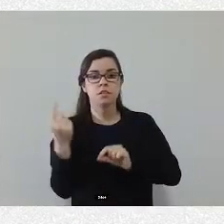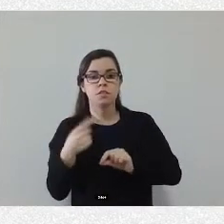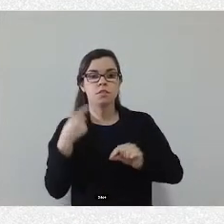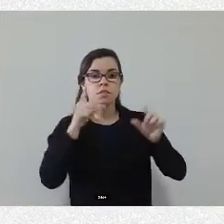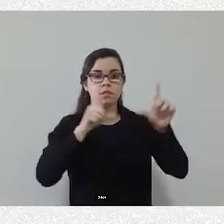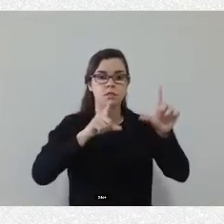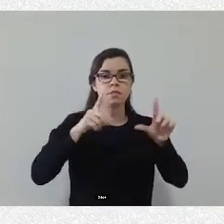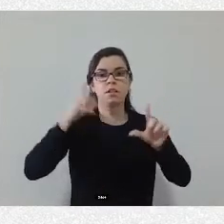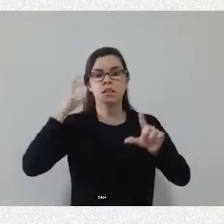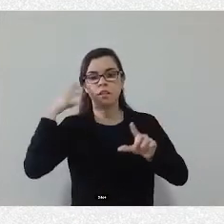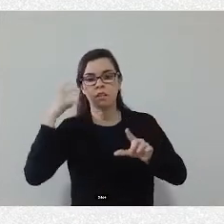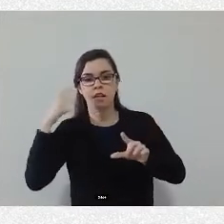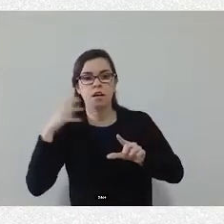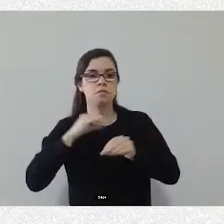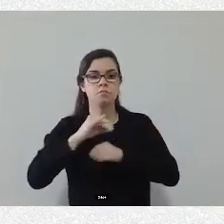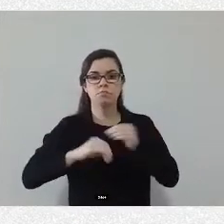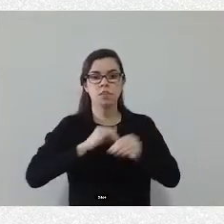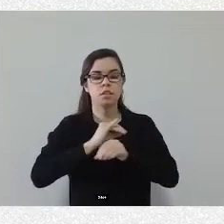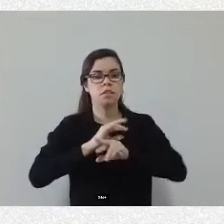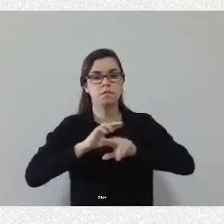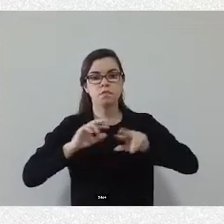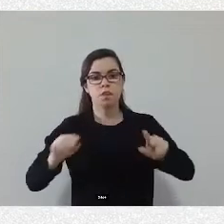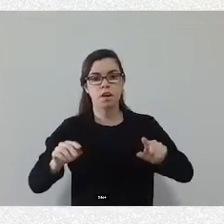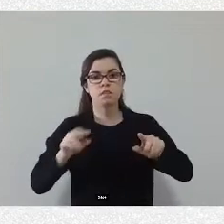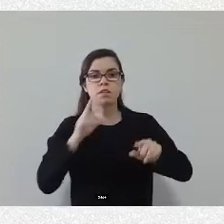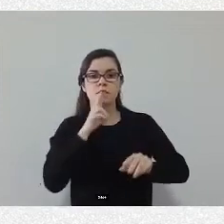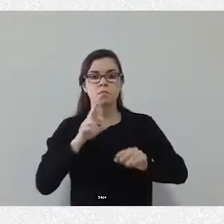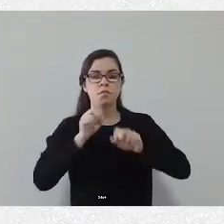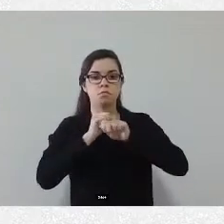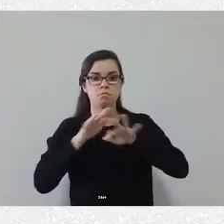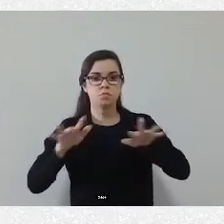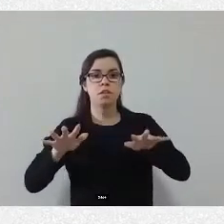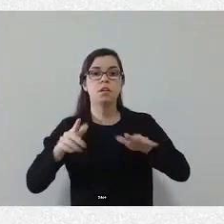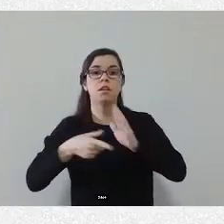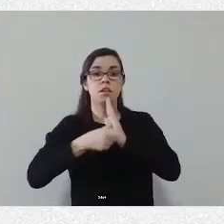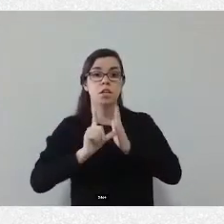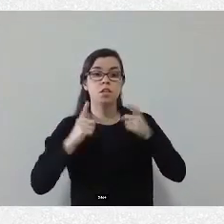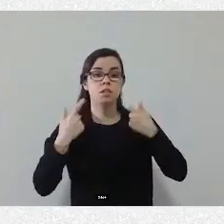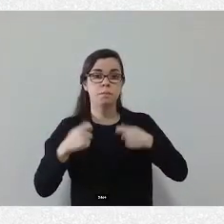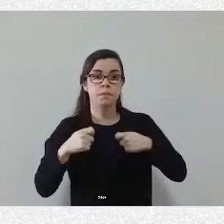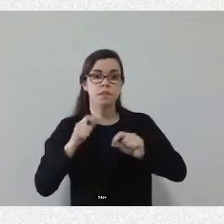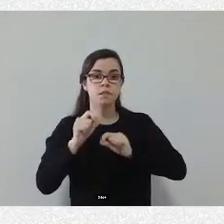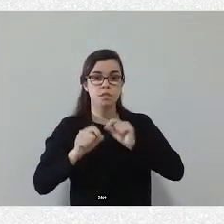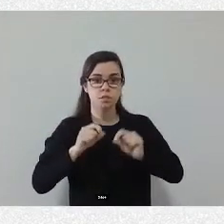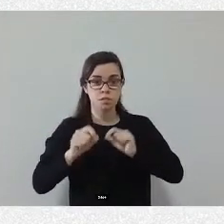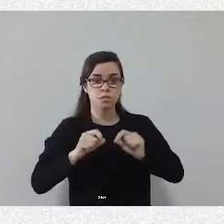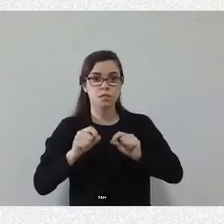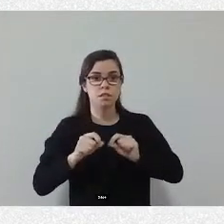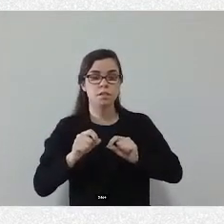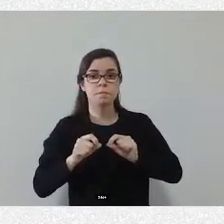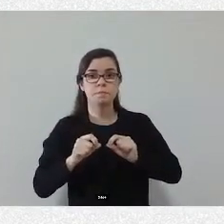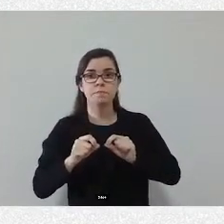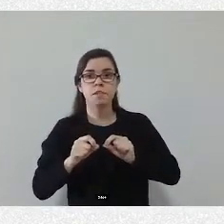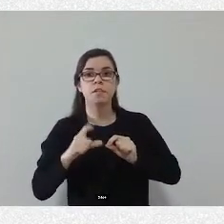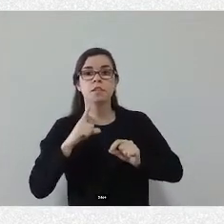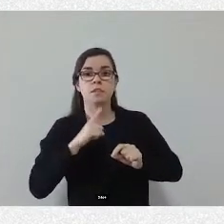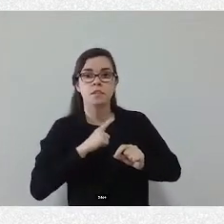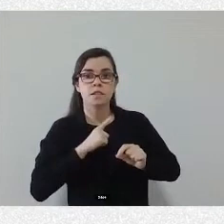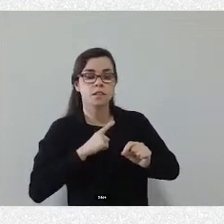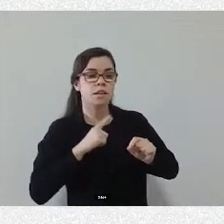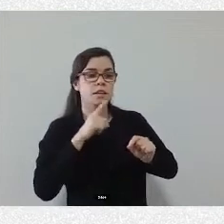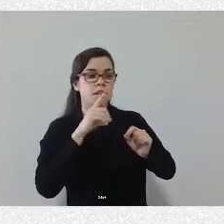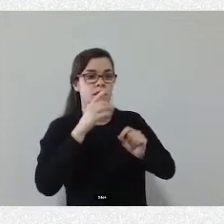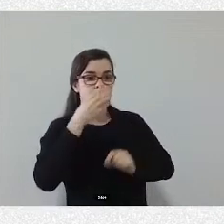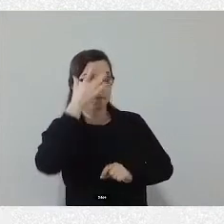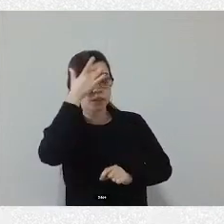das boas práticas clínicas, né, submeter os resultados das pesquisas para uma avaliação por um crivo científico, né,